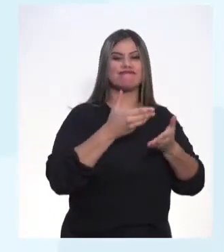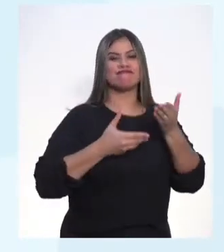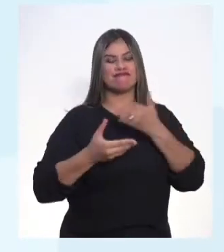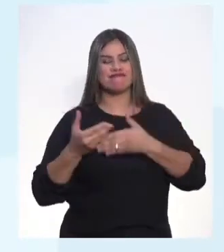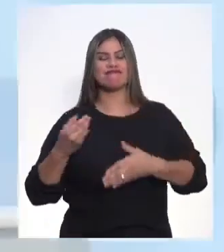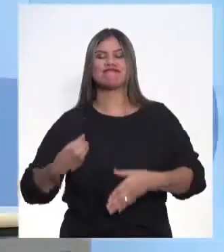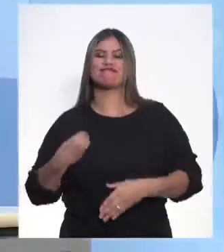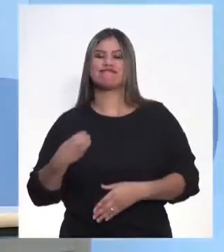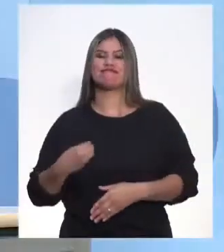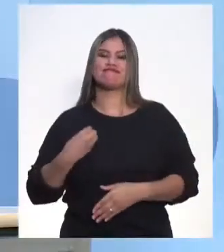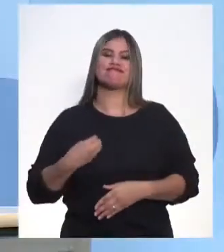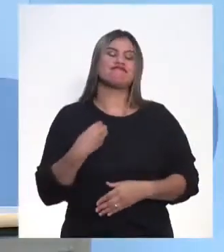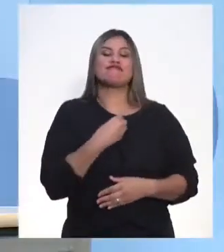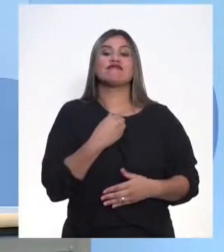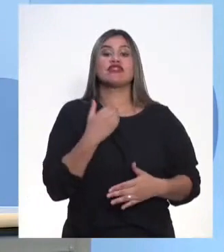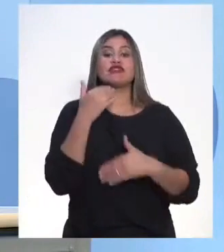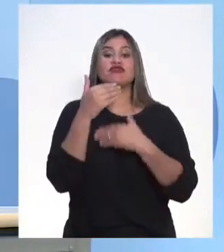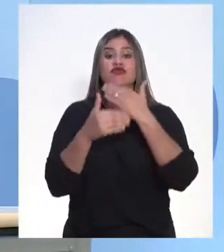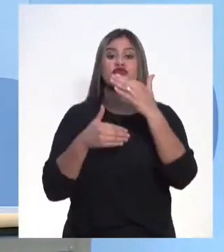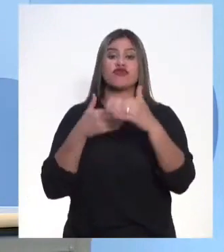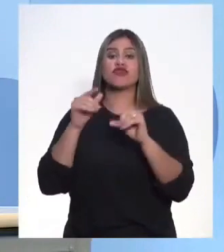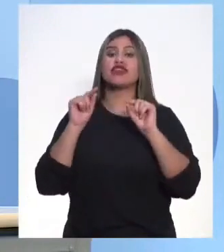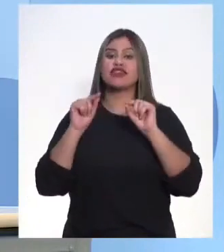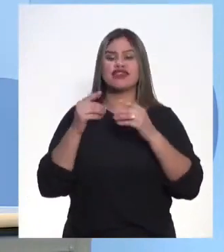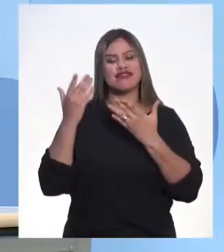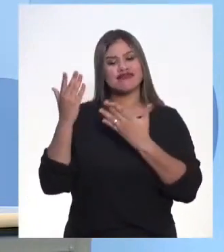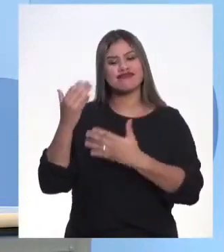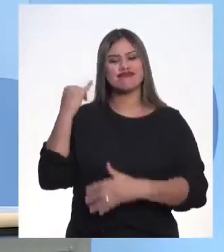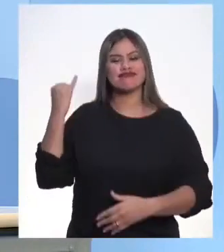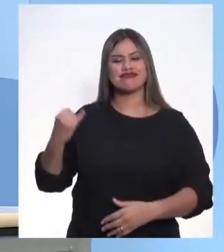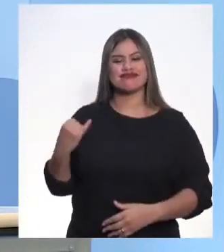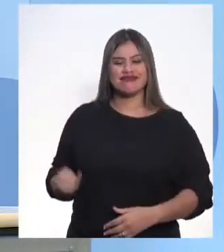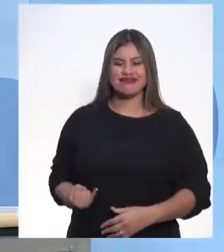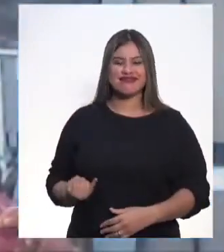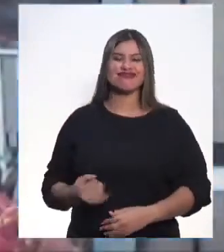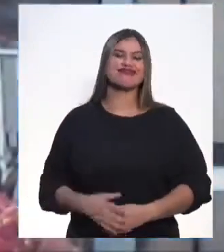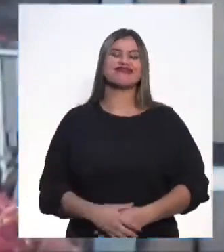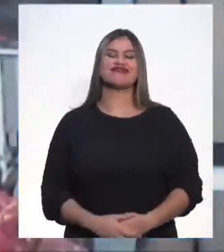em sociedade. Para desenvolver isso com a gente, então, eu toco a bola aí para você, Jennifer.